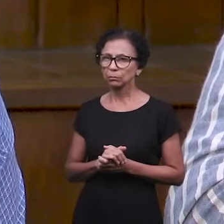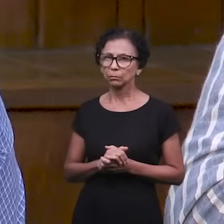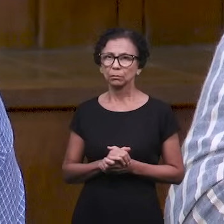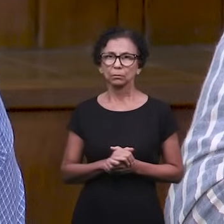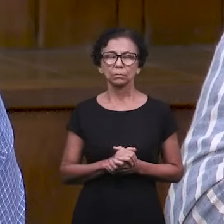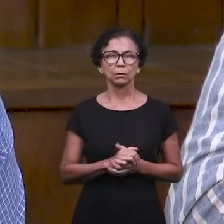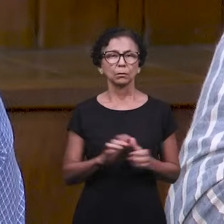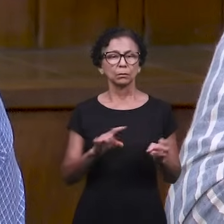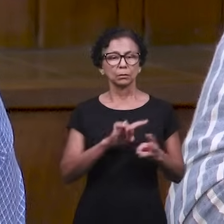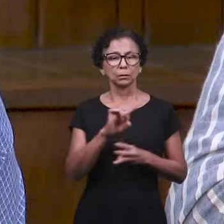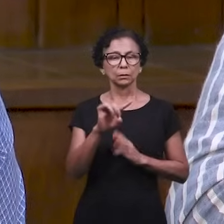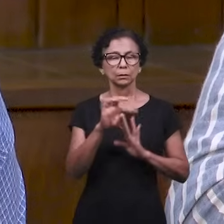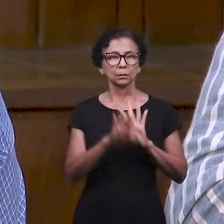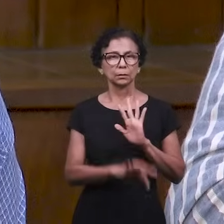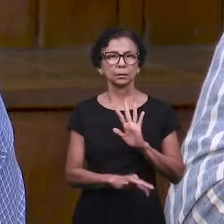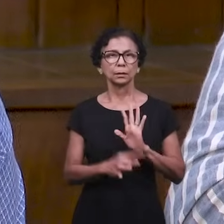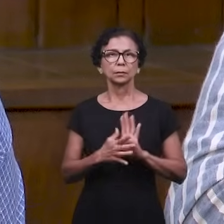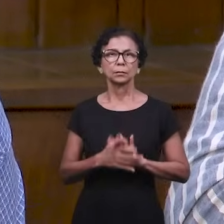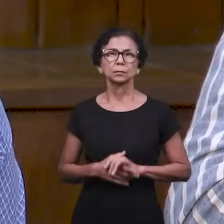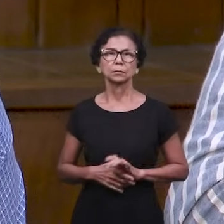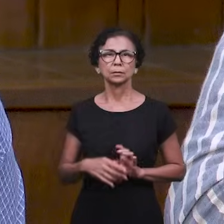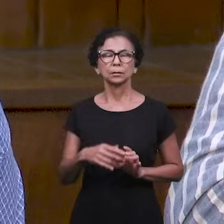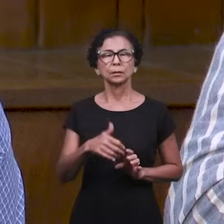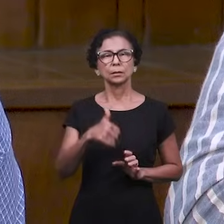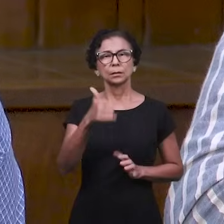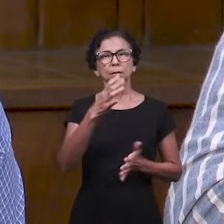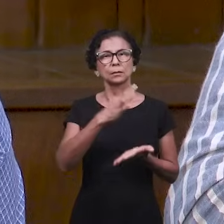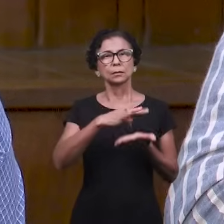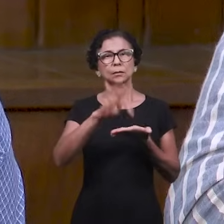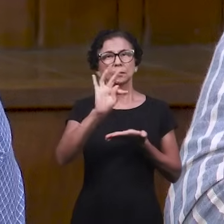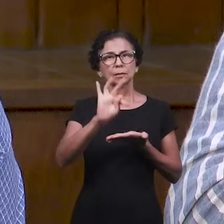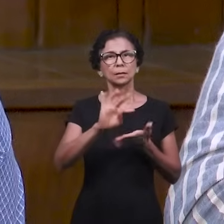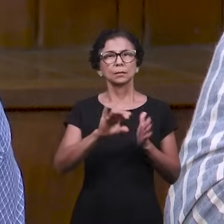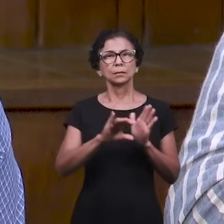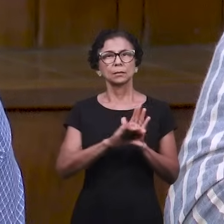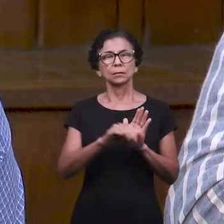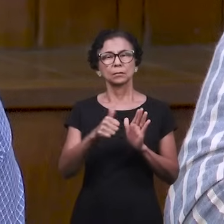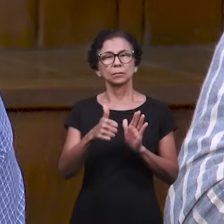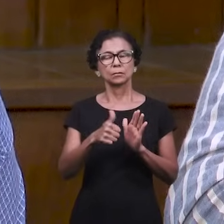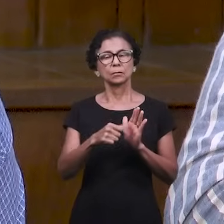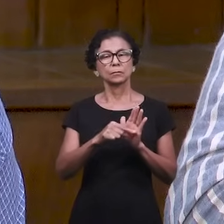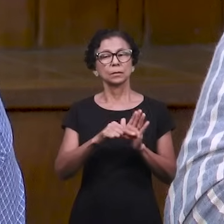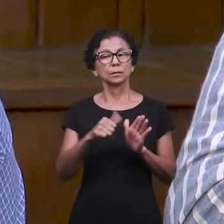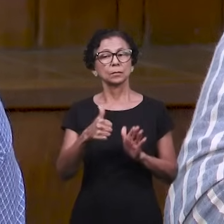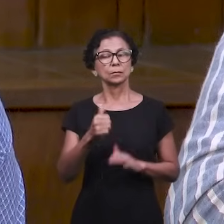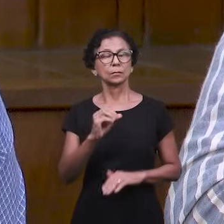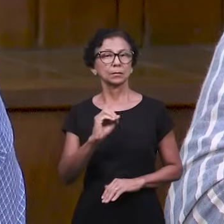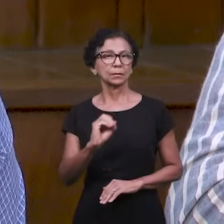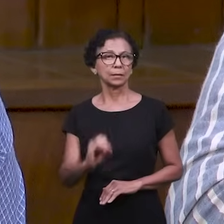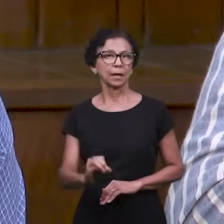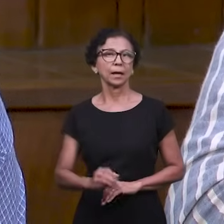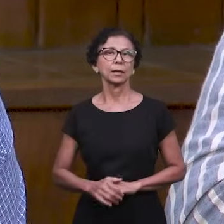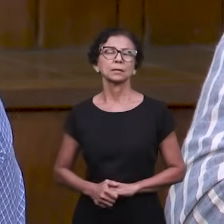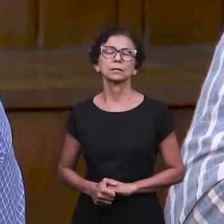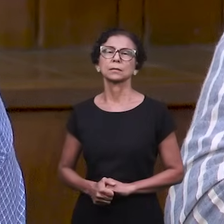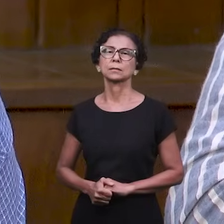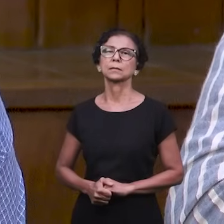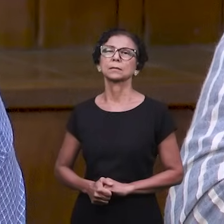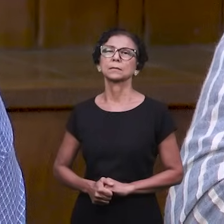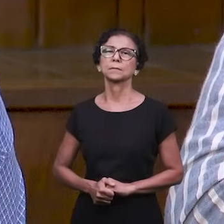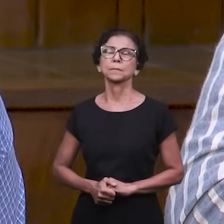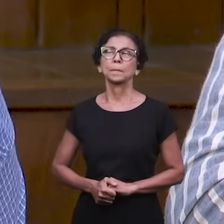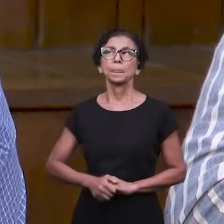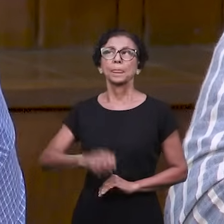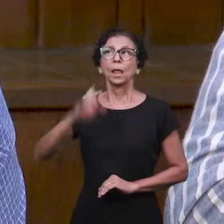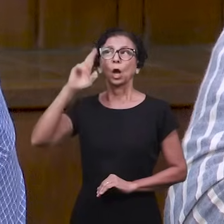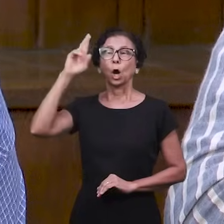Primeiro, 1 Tessalonicenses 1:10 diz assim: livra-nos, que o Senhor nos livrará